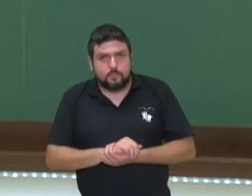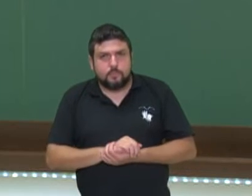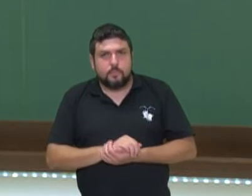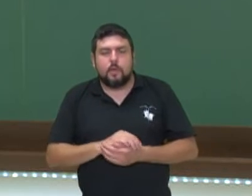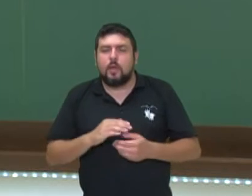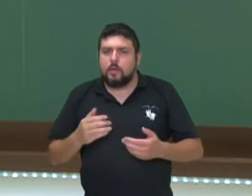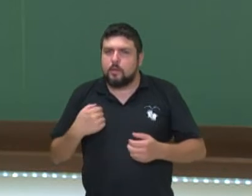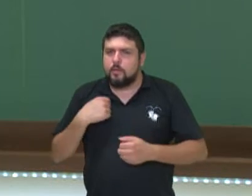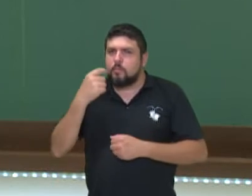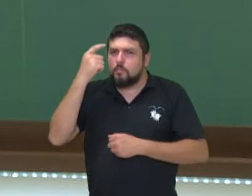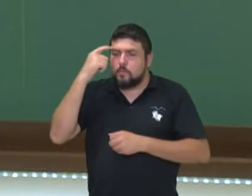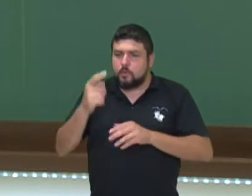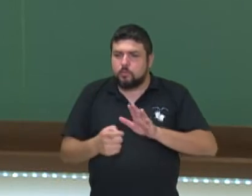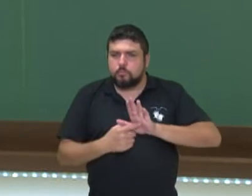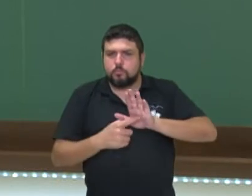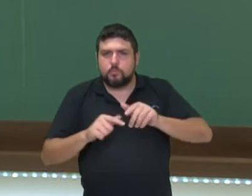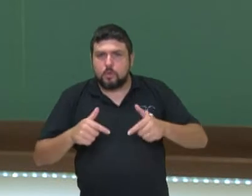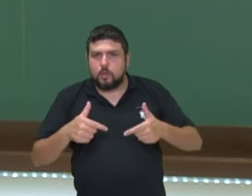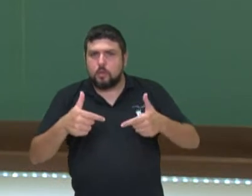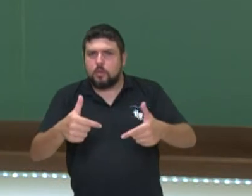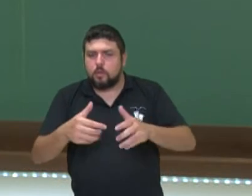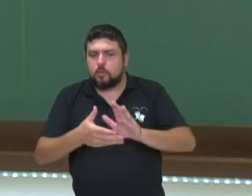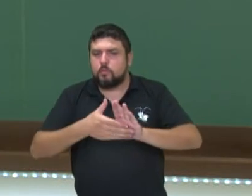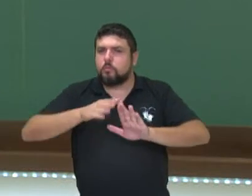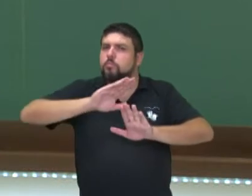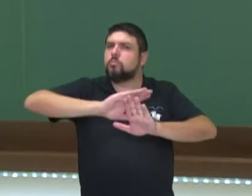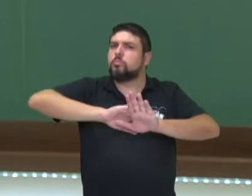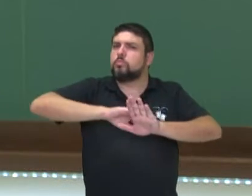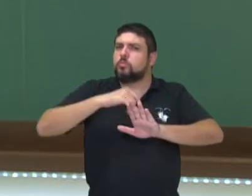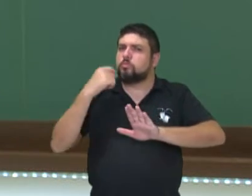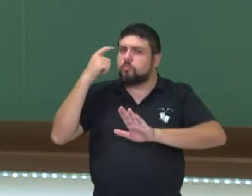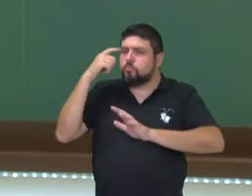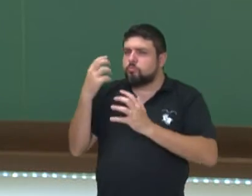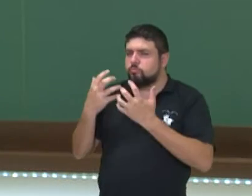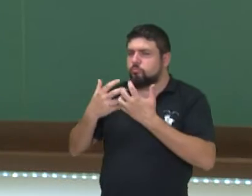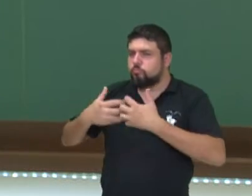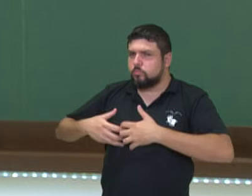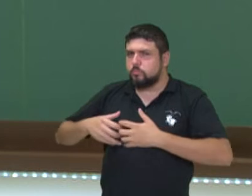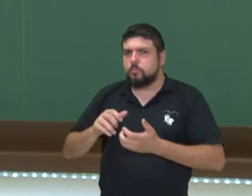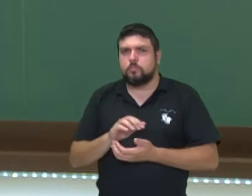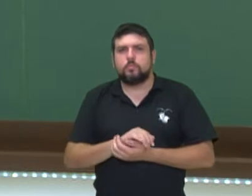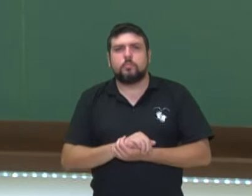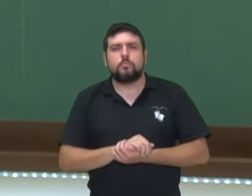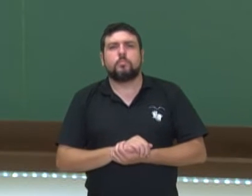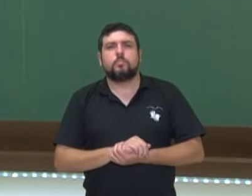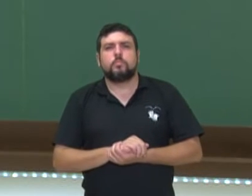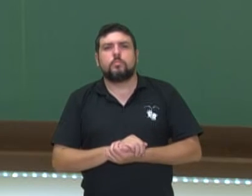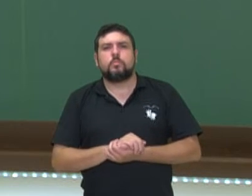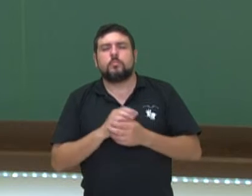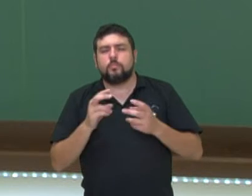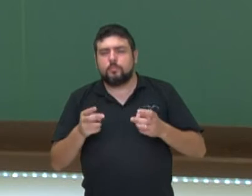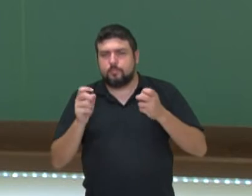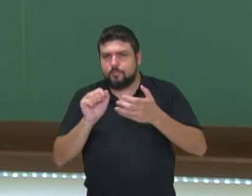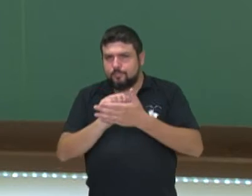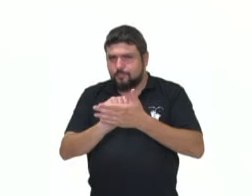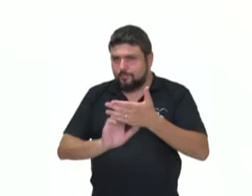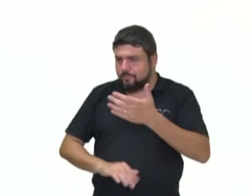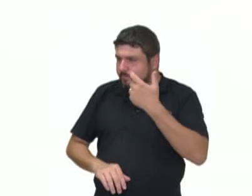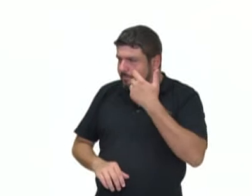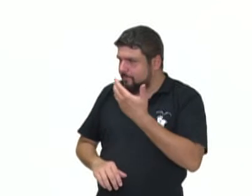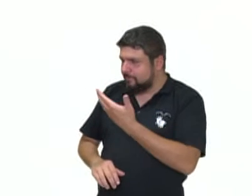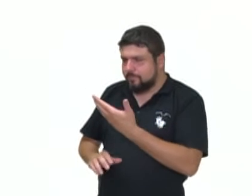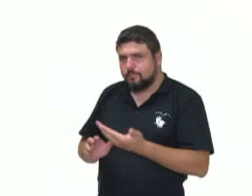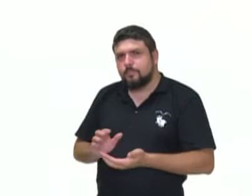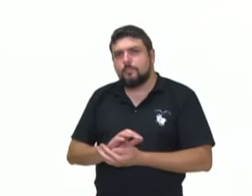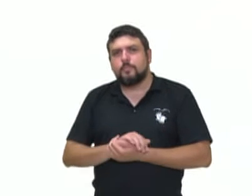um bom princípio quando a gente precisa tomar uma decisão. Vejam aí esse exercício. Então, considere